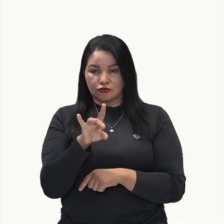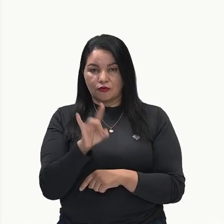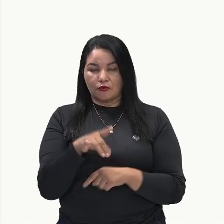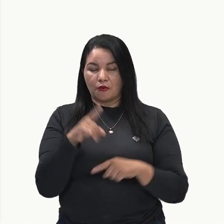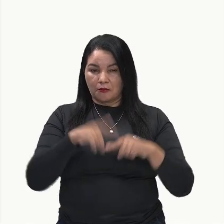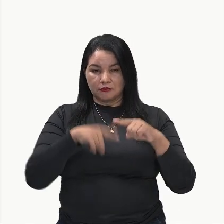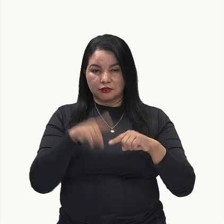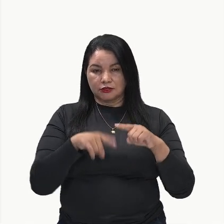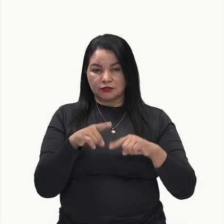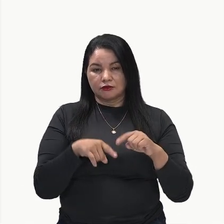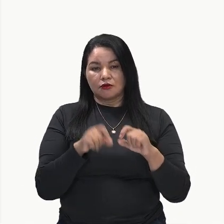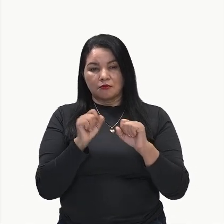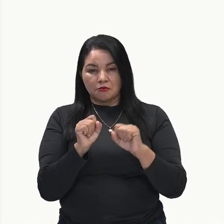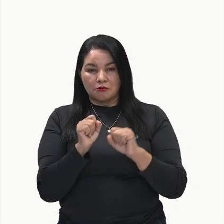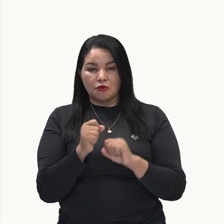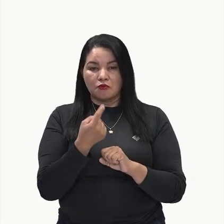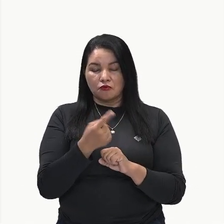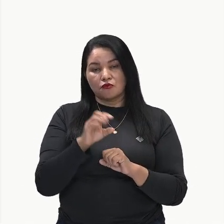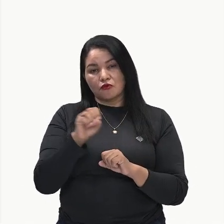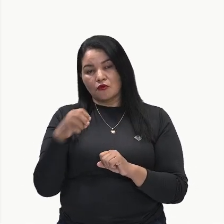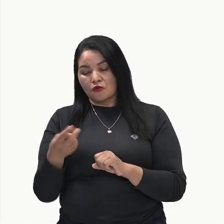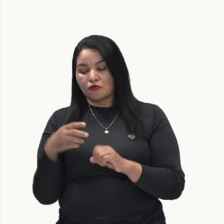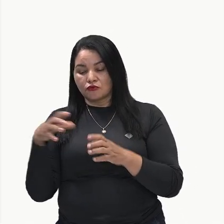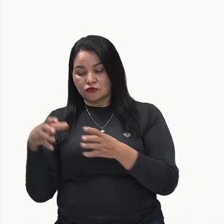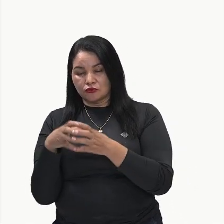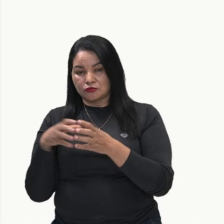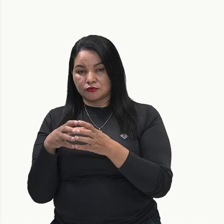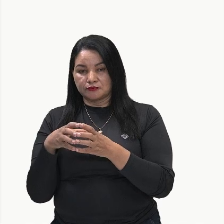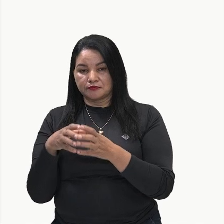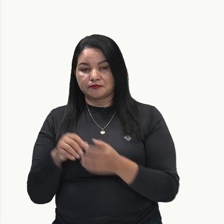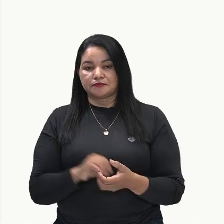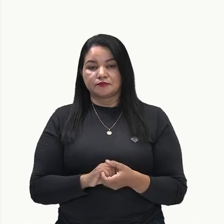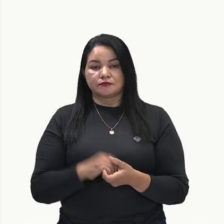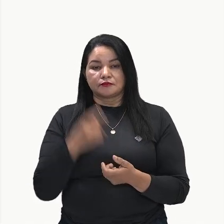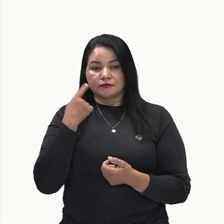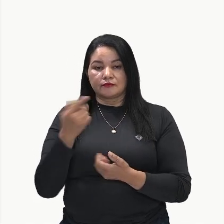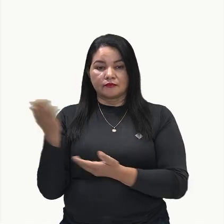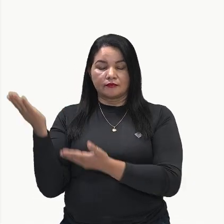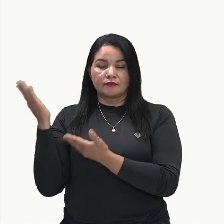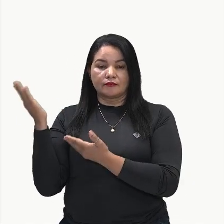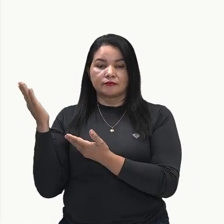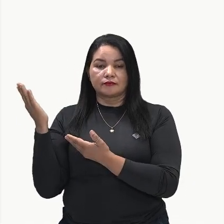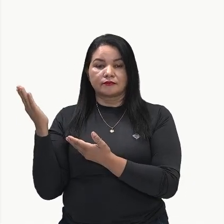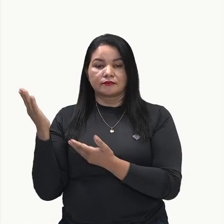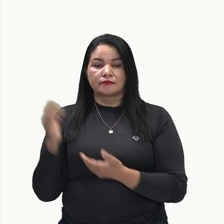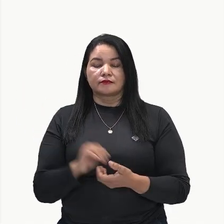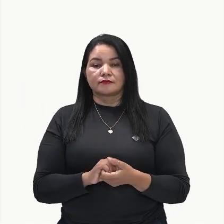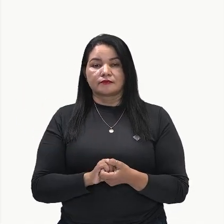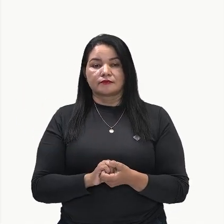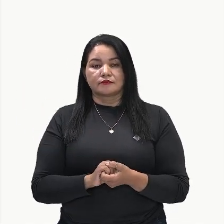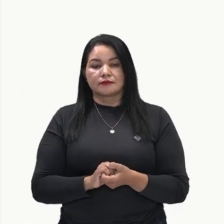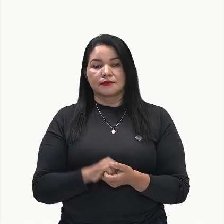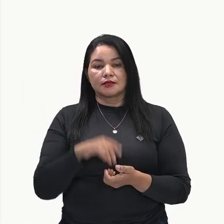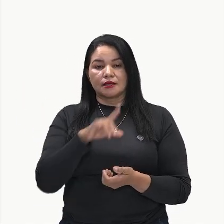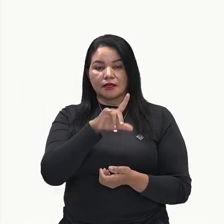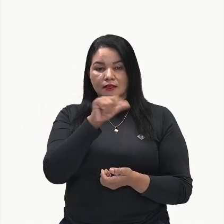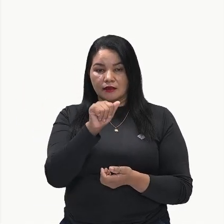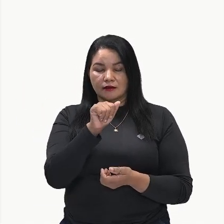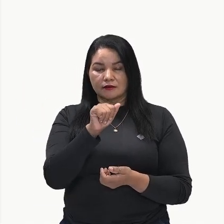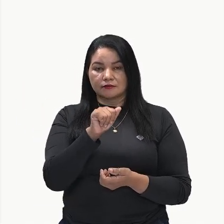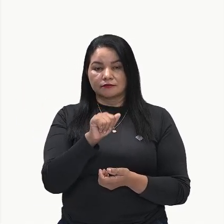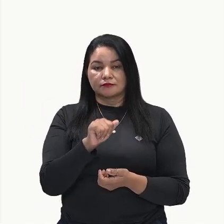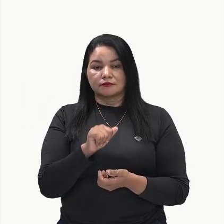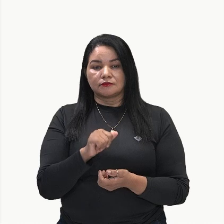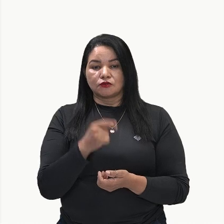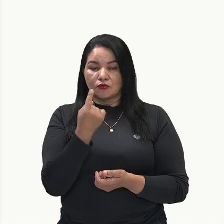ele individual ou coletivo. Observem, la ducha é só um chuveiro, la